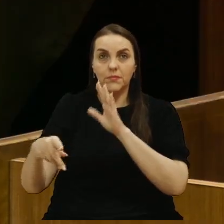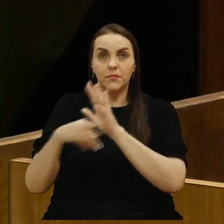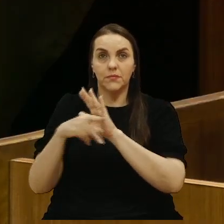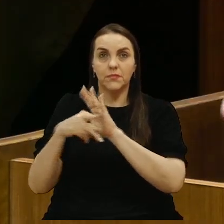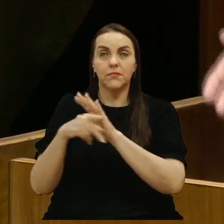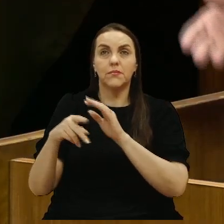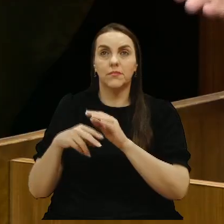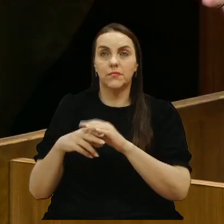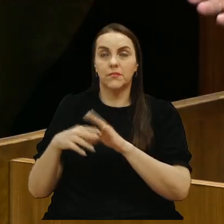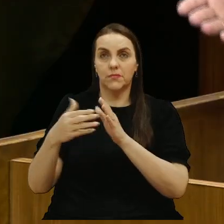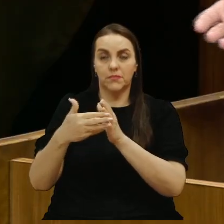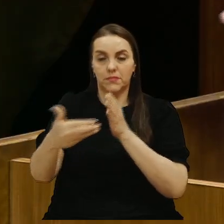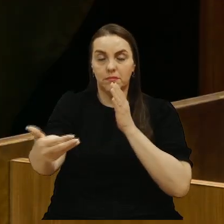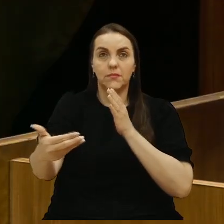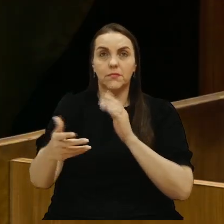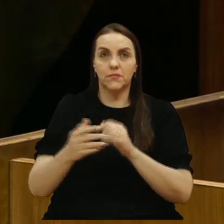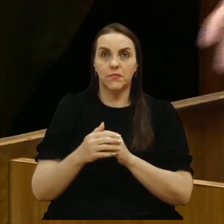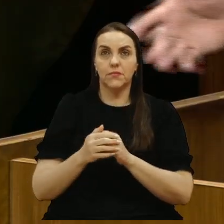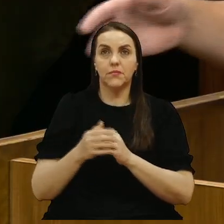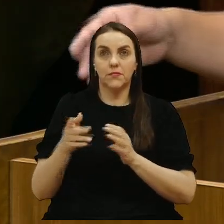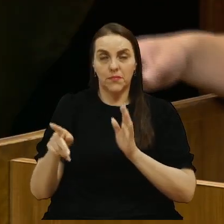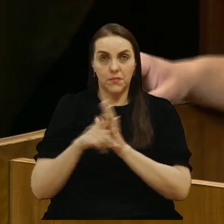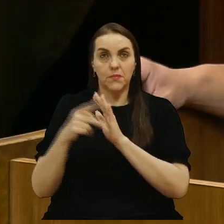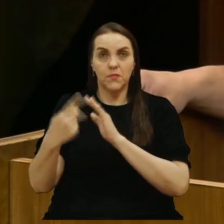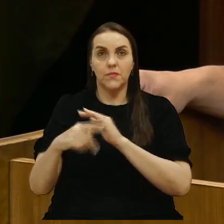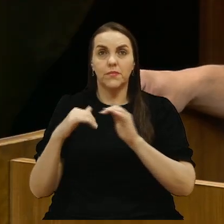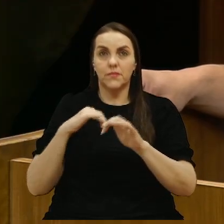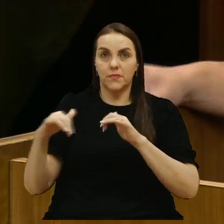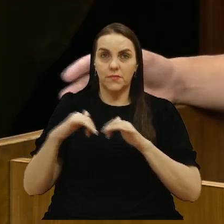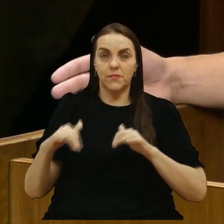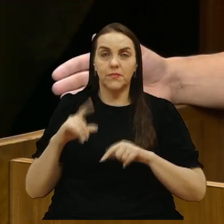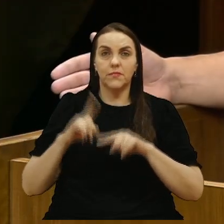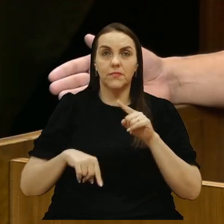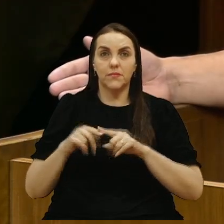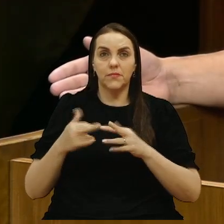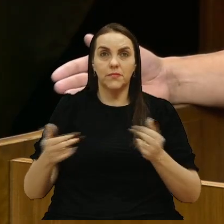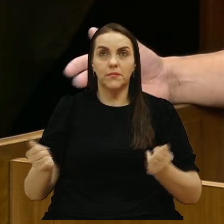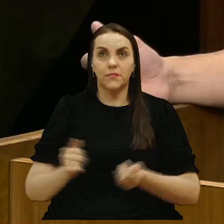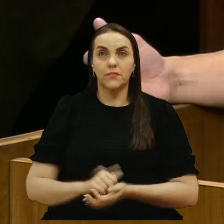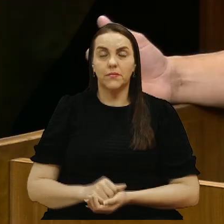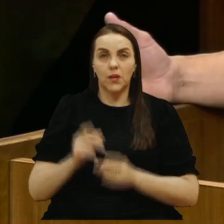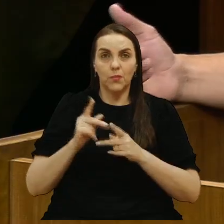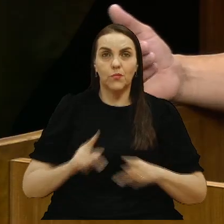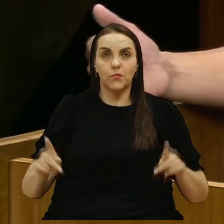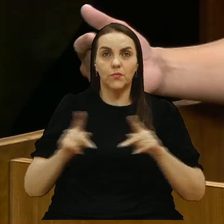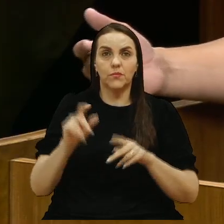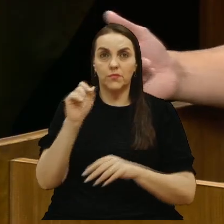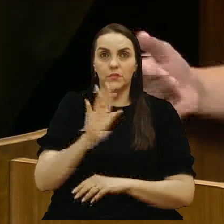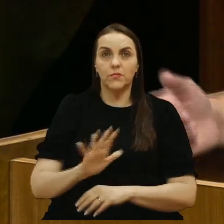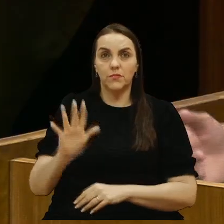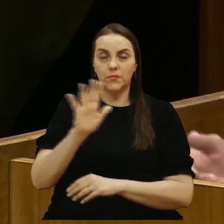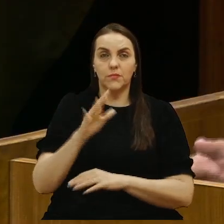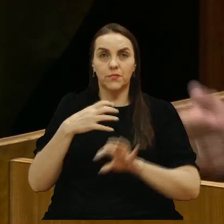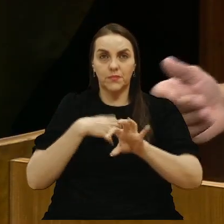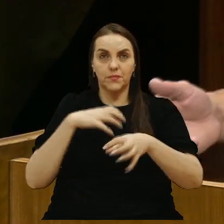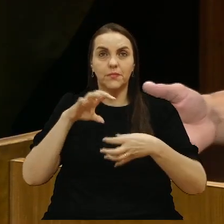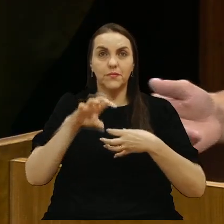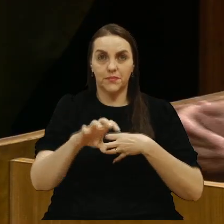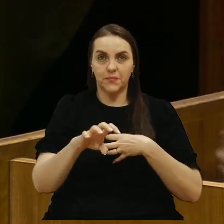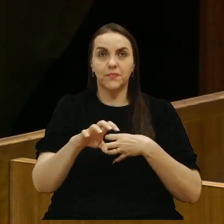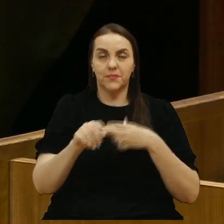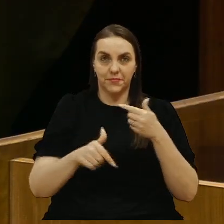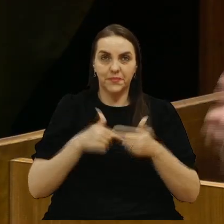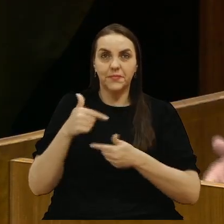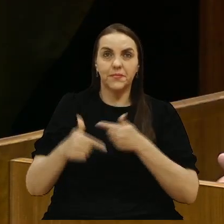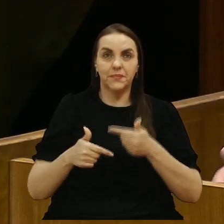condomínios para que eles consigam triar aquele material? Porque a população, no geral, quando ela se tem empatia pelo nosso